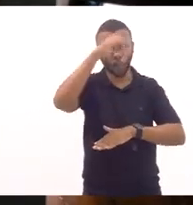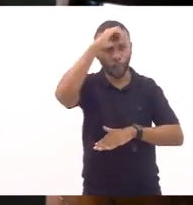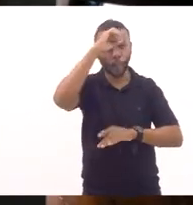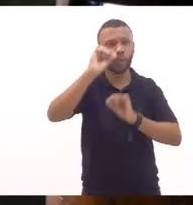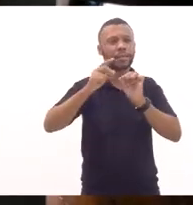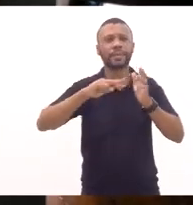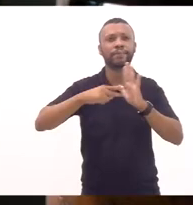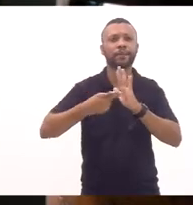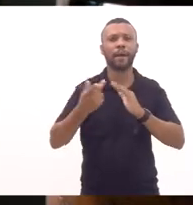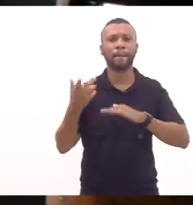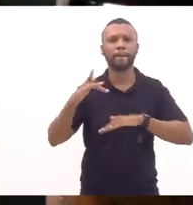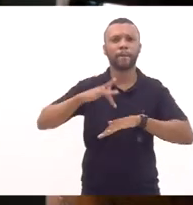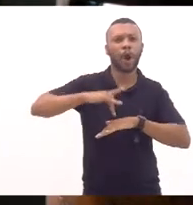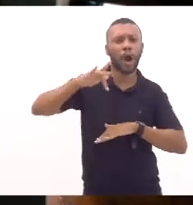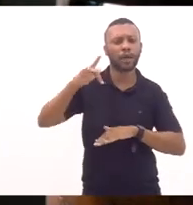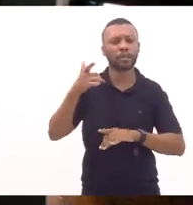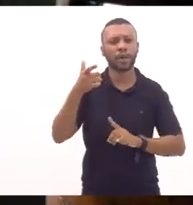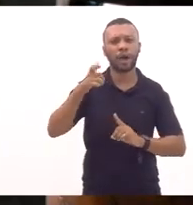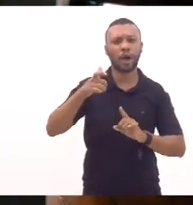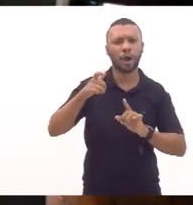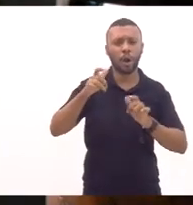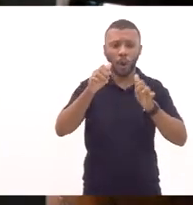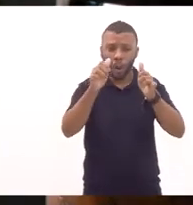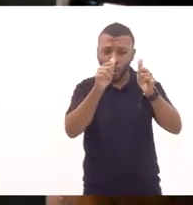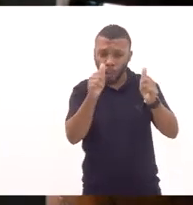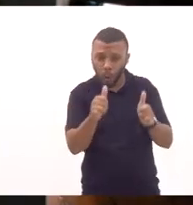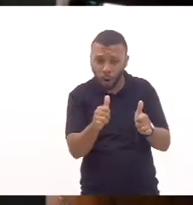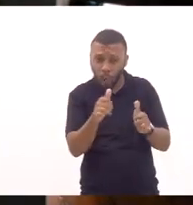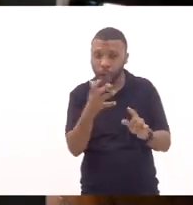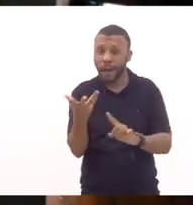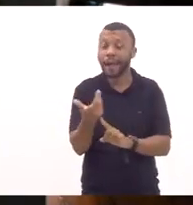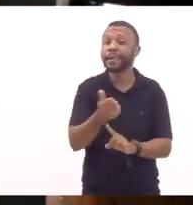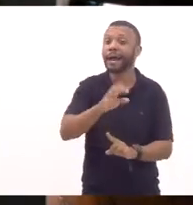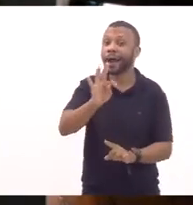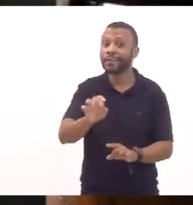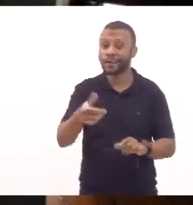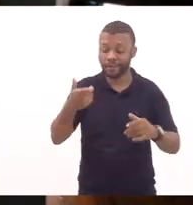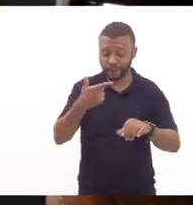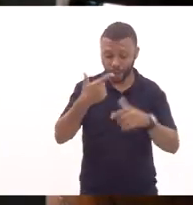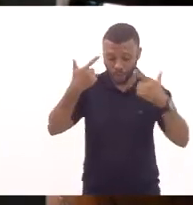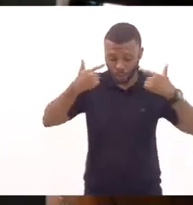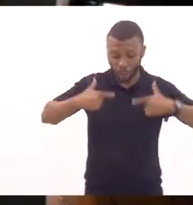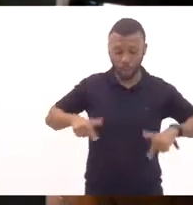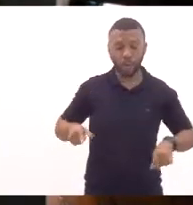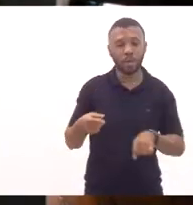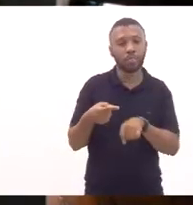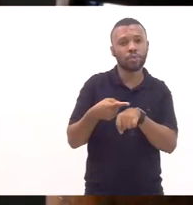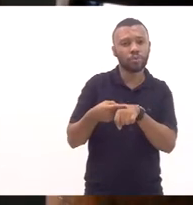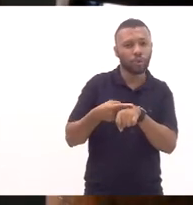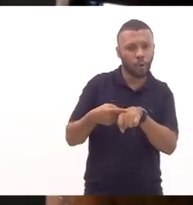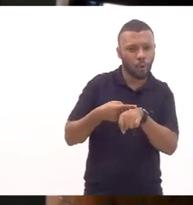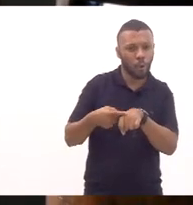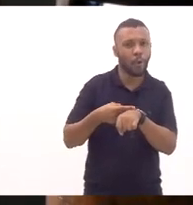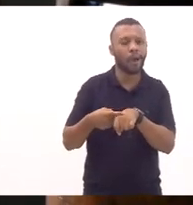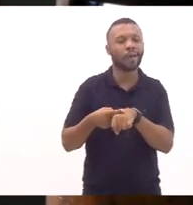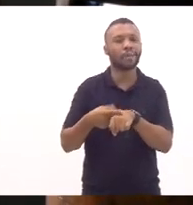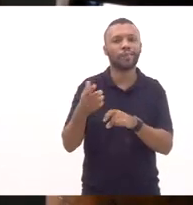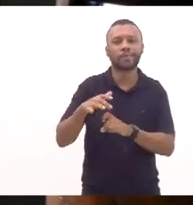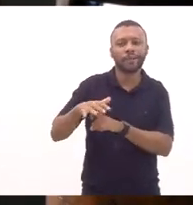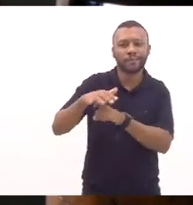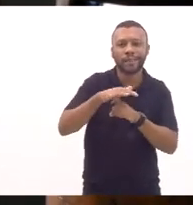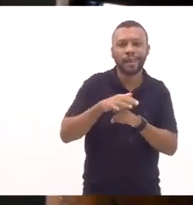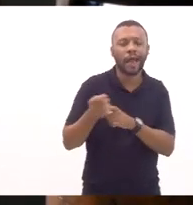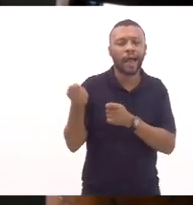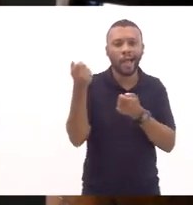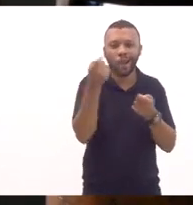Então, se essa pessoa diz que o corpo é da arte, ela vai ficar nua dentro de uma feira erótica, sendo pintada, depois vai para cima de um palco se alisar,